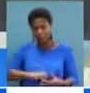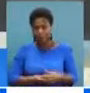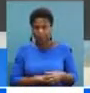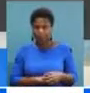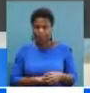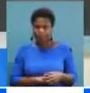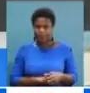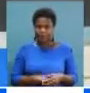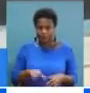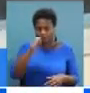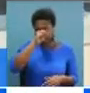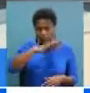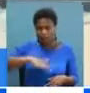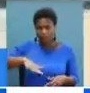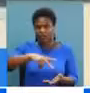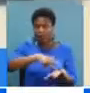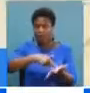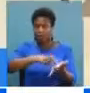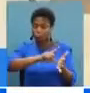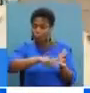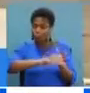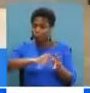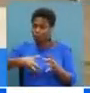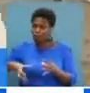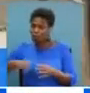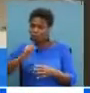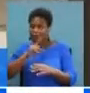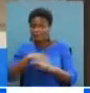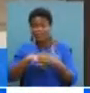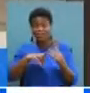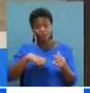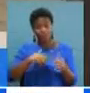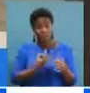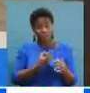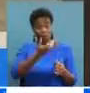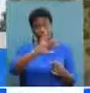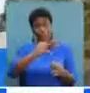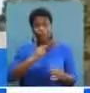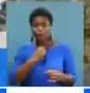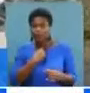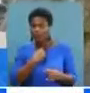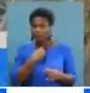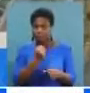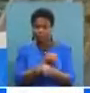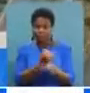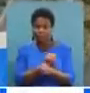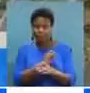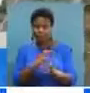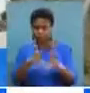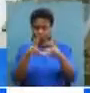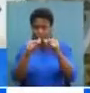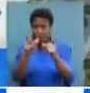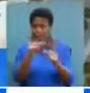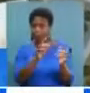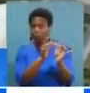O Parque Tecnológico é um projeto complexo que pode fazer de Cabo Verde um país digital ao serviço do desenvolvimento